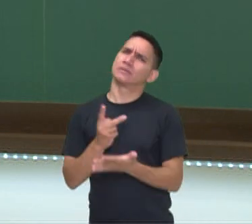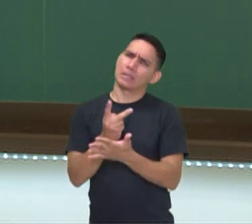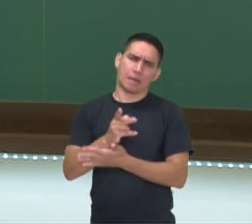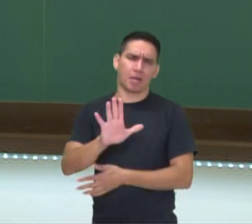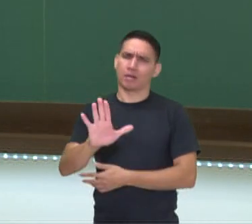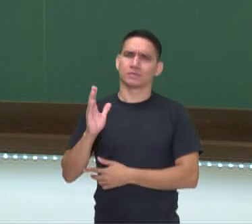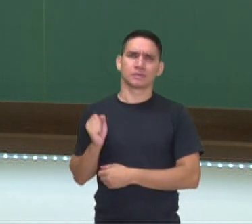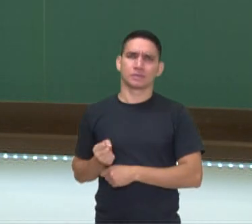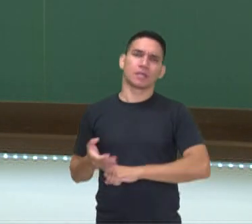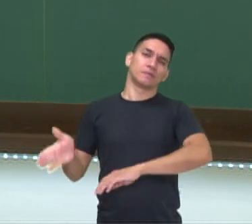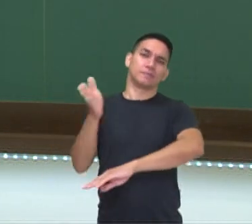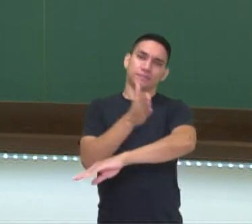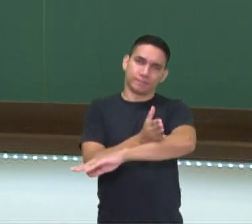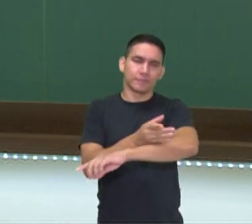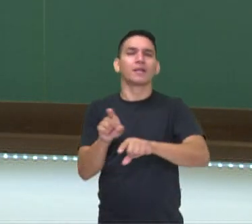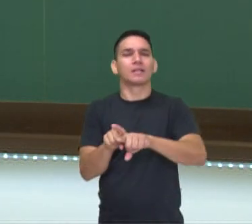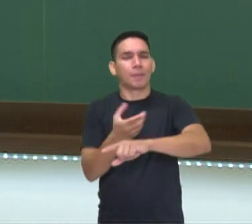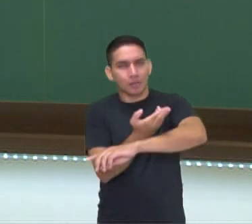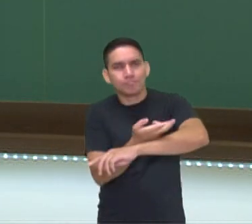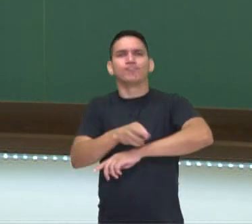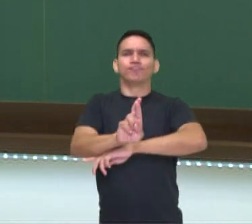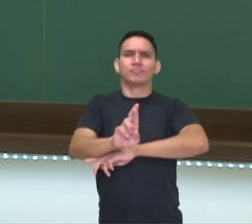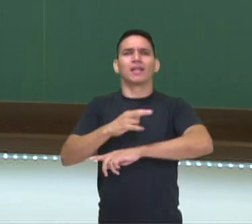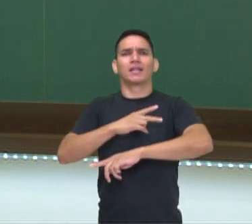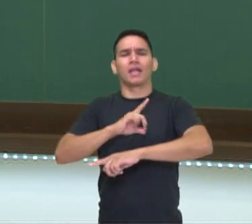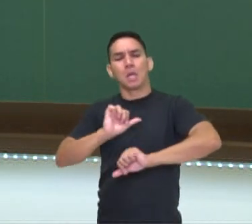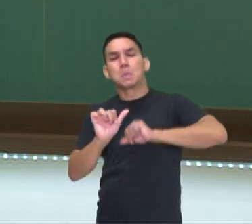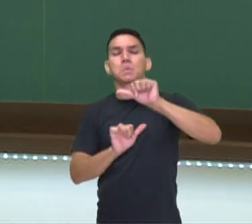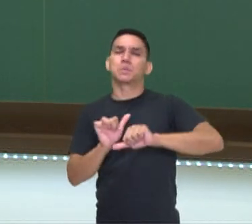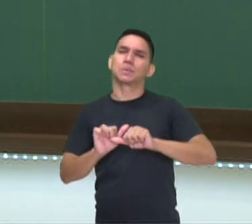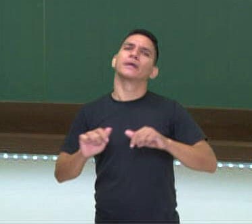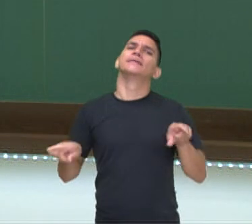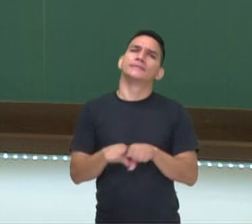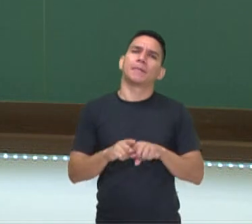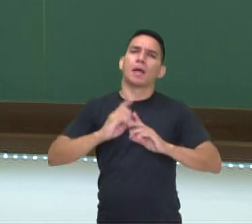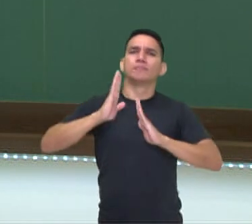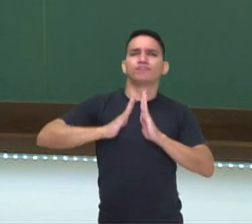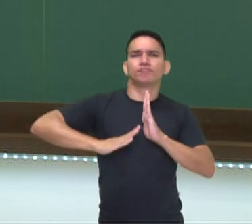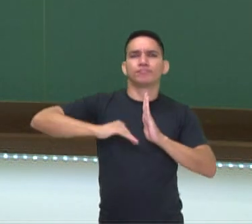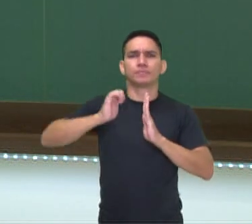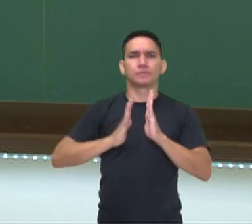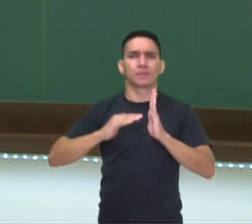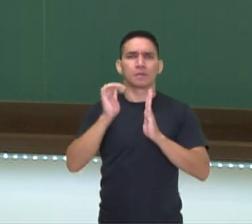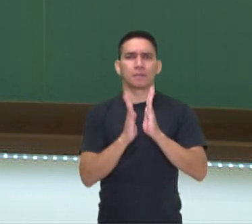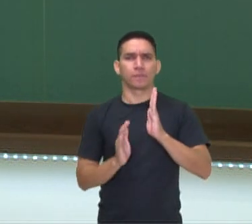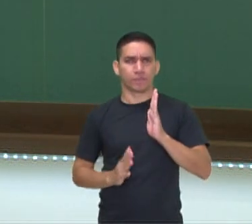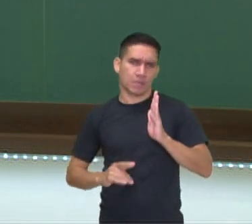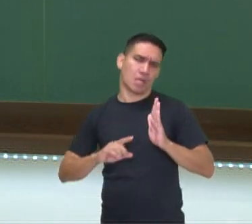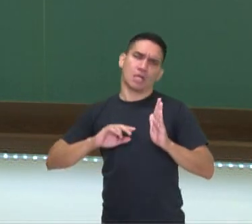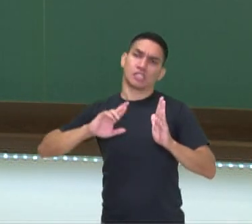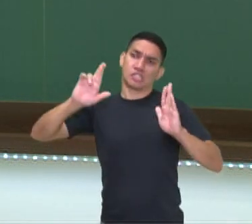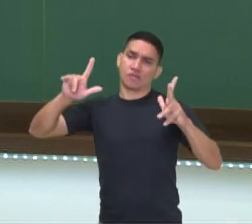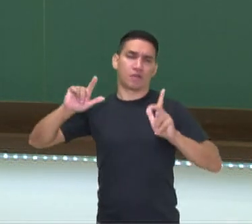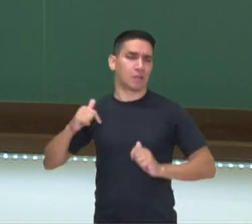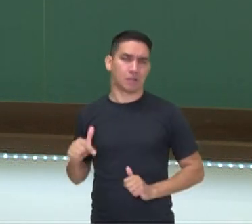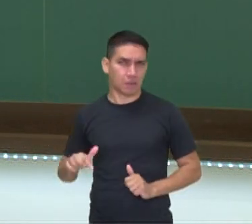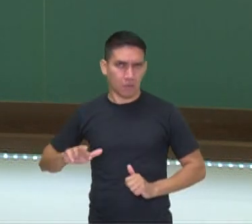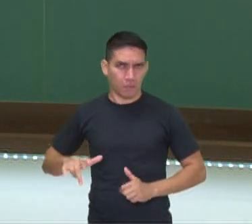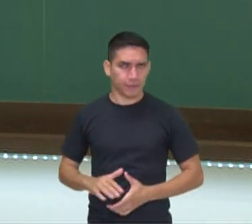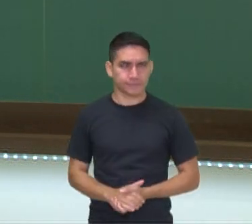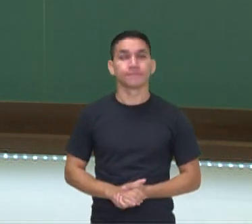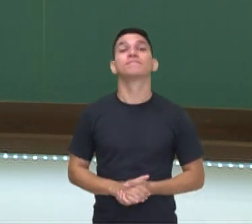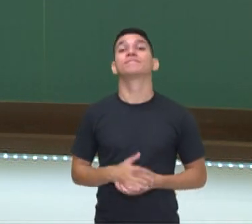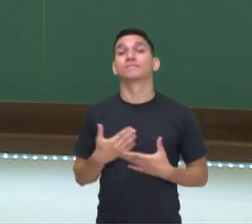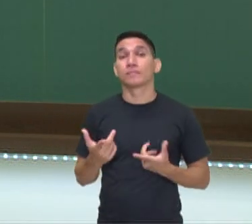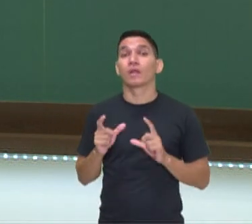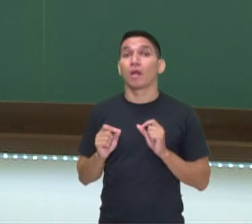Média, chega no Renascimento, ela tem o seu auge, e no Barroco não vai ficar diferente. Só que ele é um período